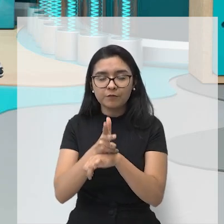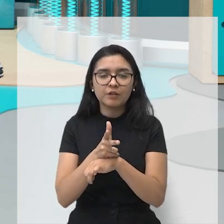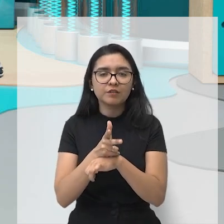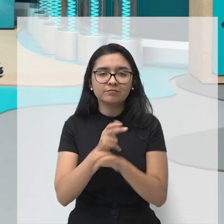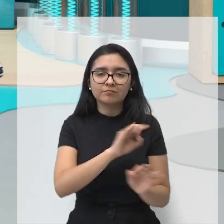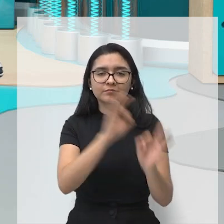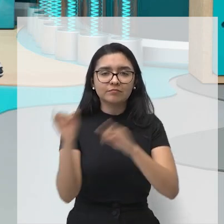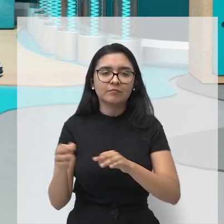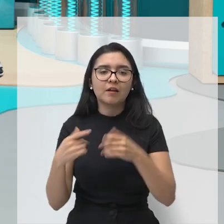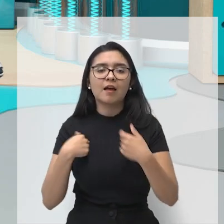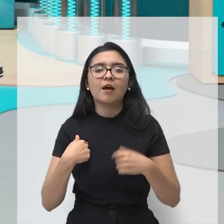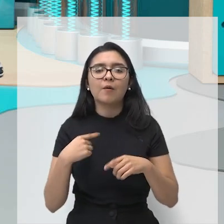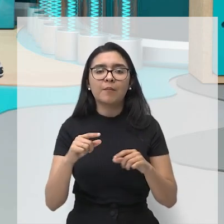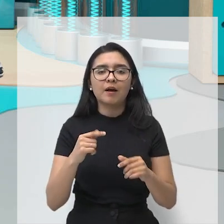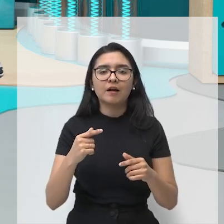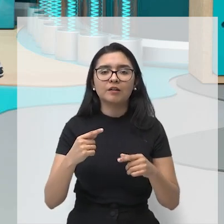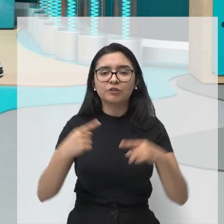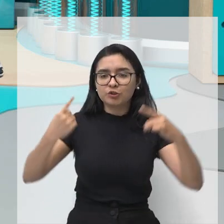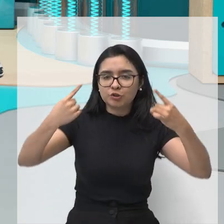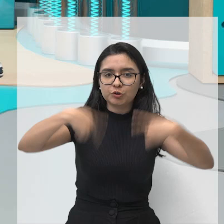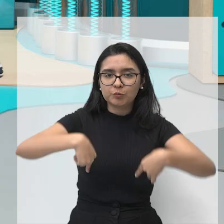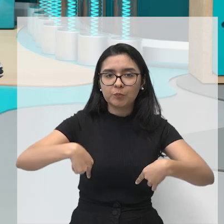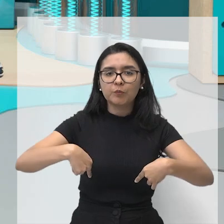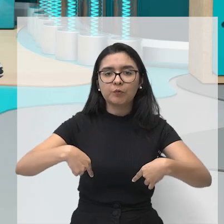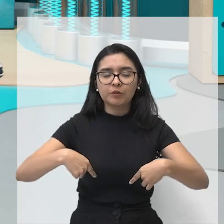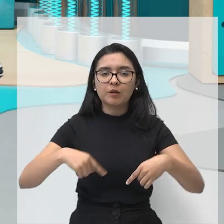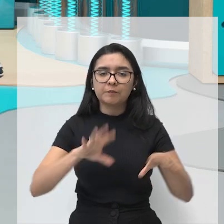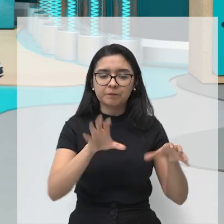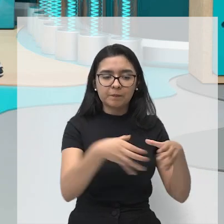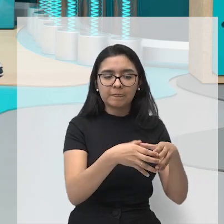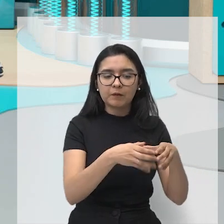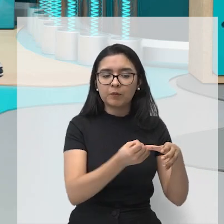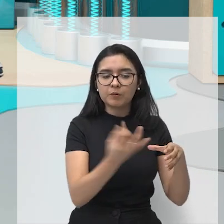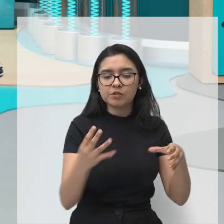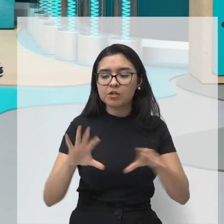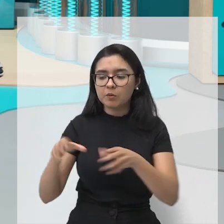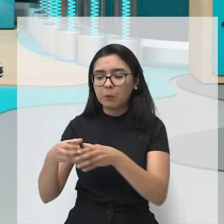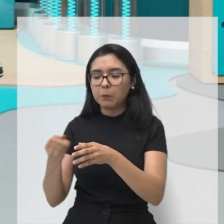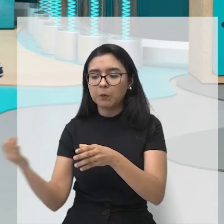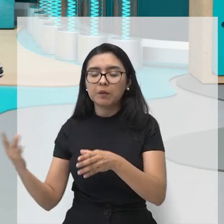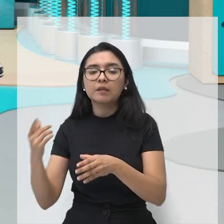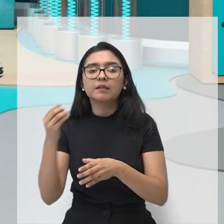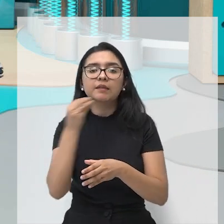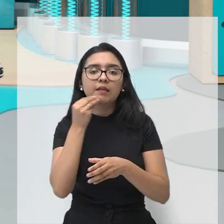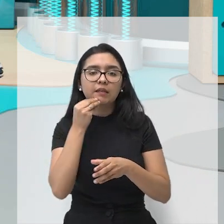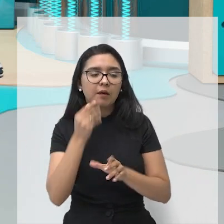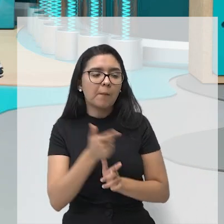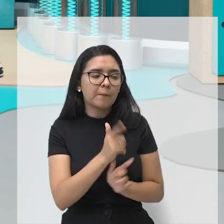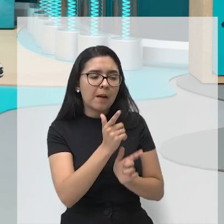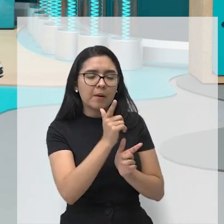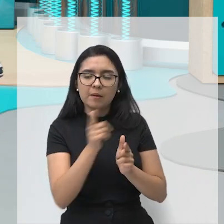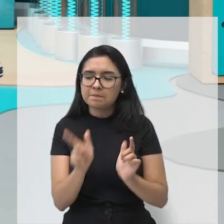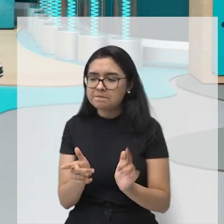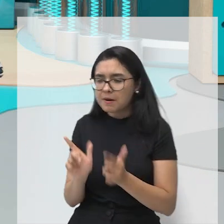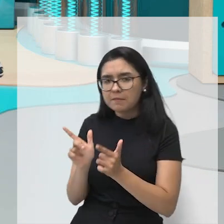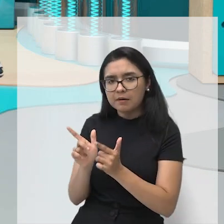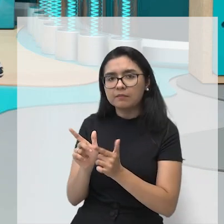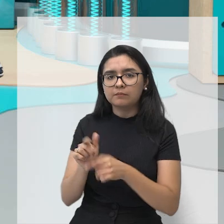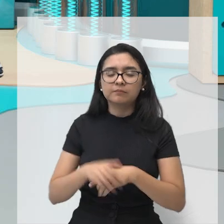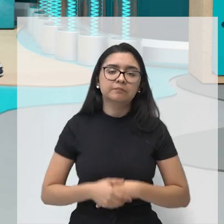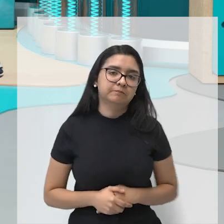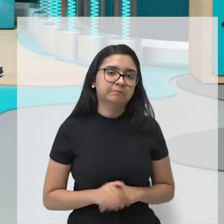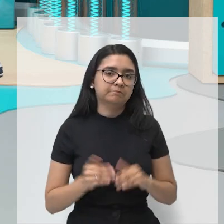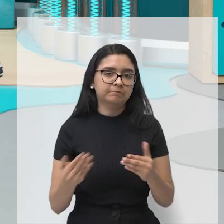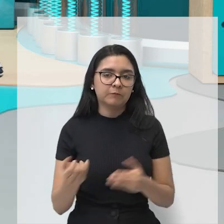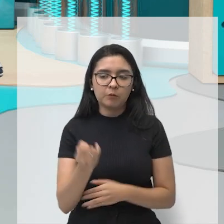disputa do mata-mata, né? Uma quantidade de atletas tentando eliminar aí o maior número